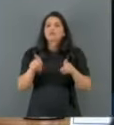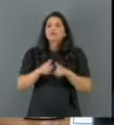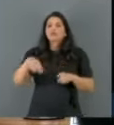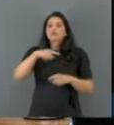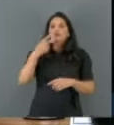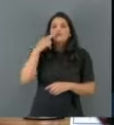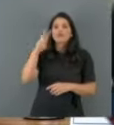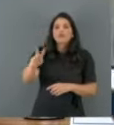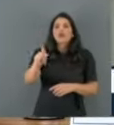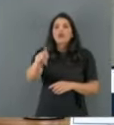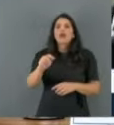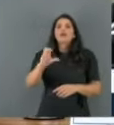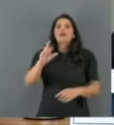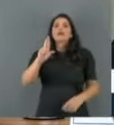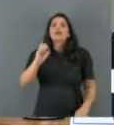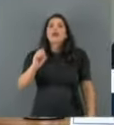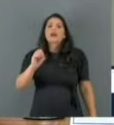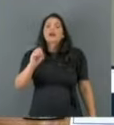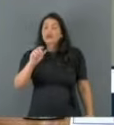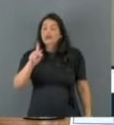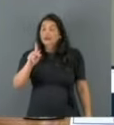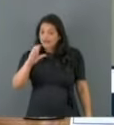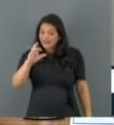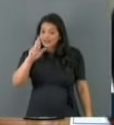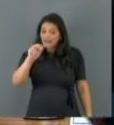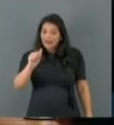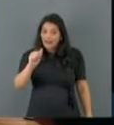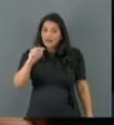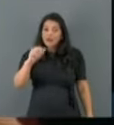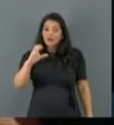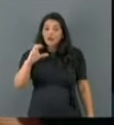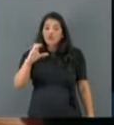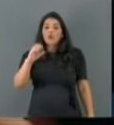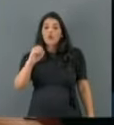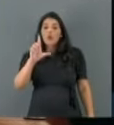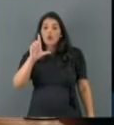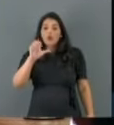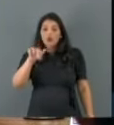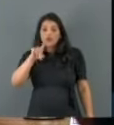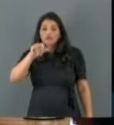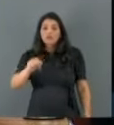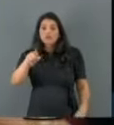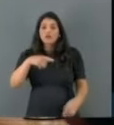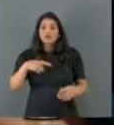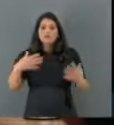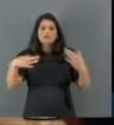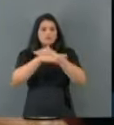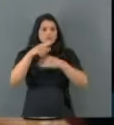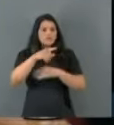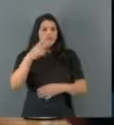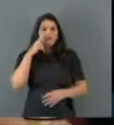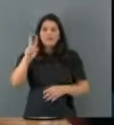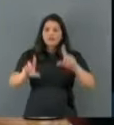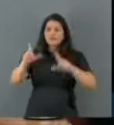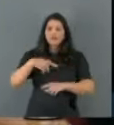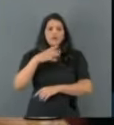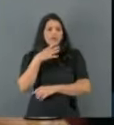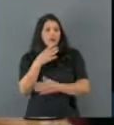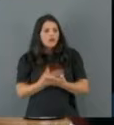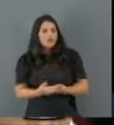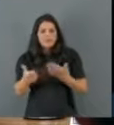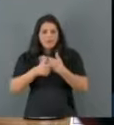testemunhais na Cracolândia, no coração da cidade de São Paulo, com mais de 50 vezes, eu vi pela televisão, fiquei estarrecido. É este o